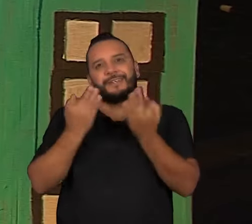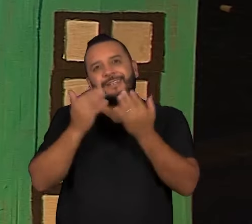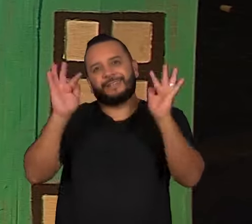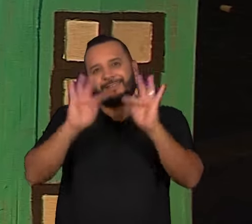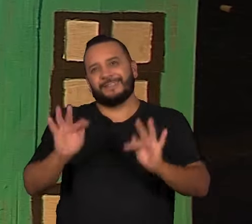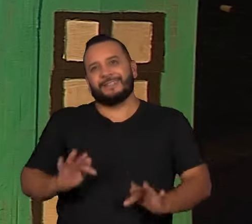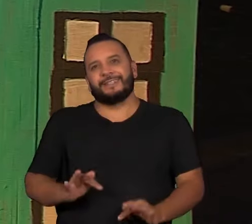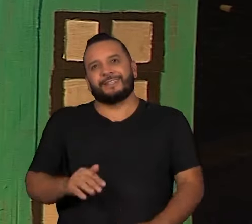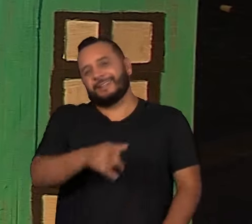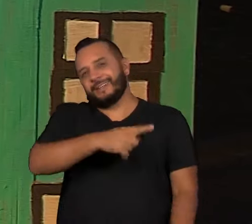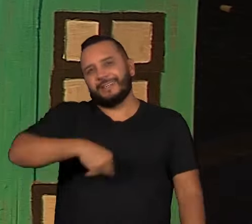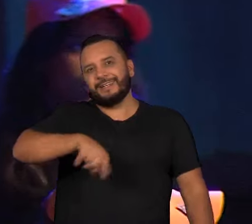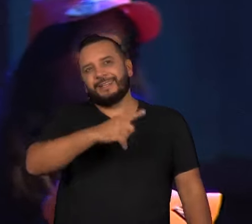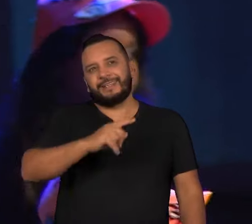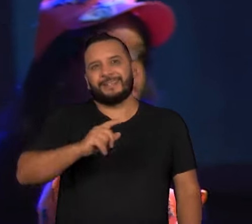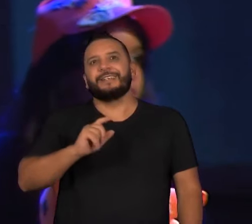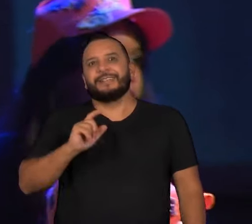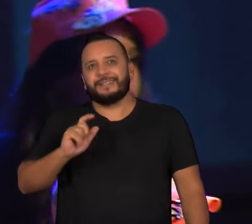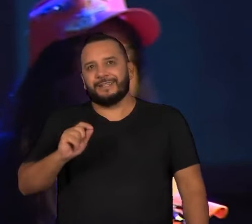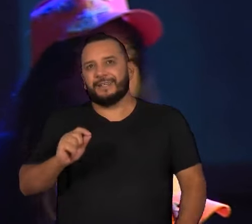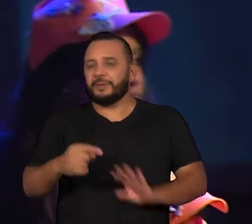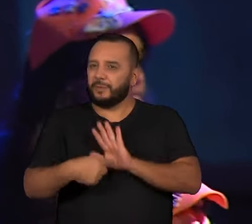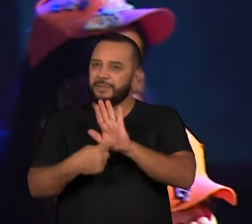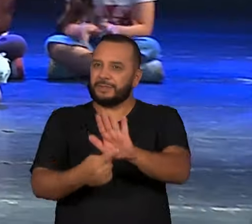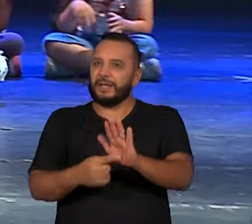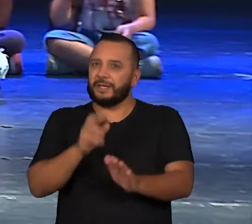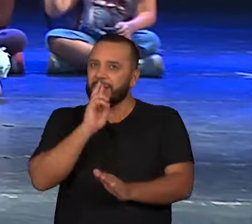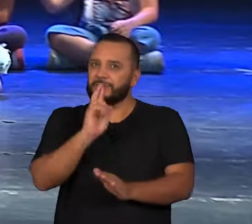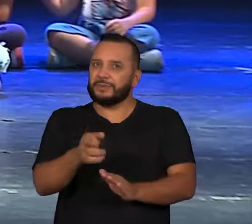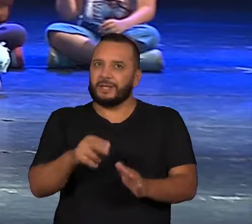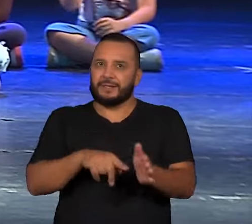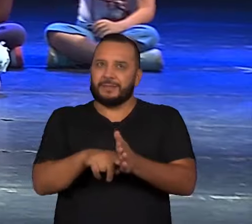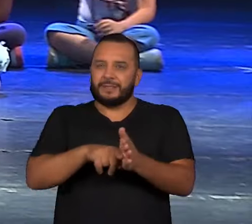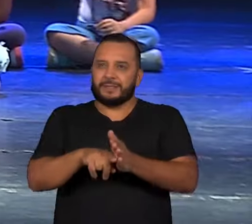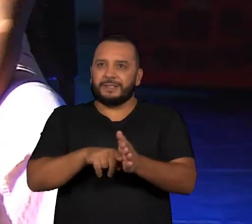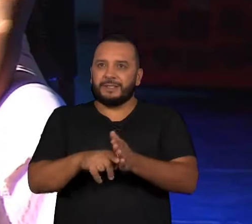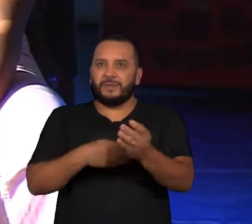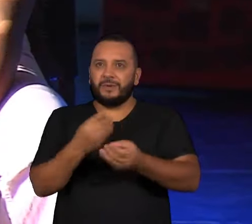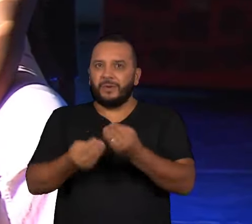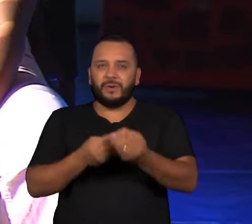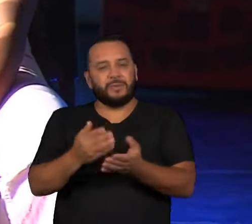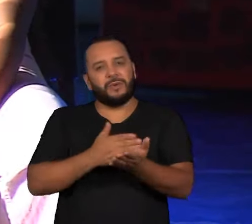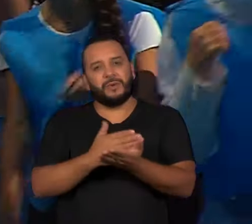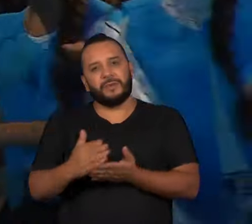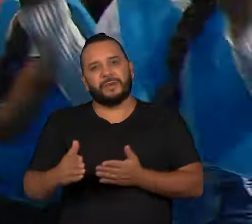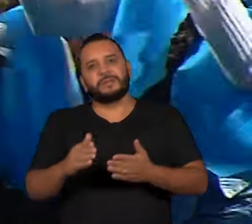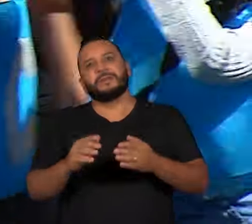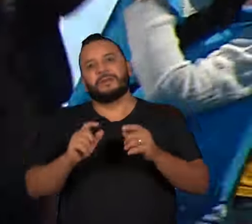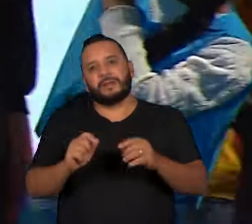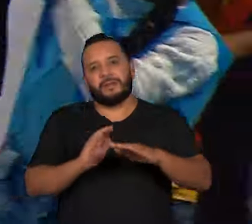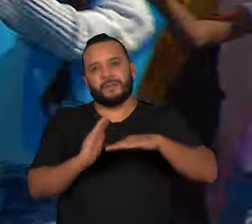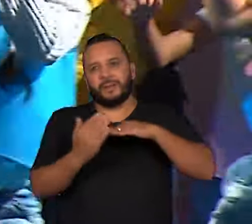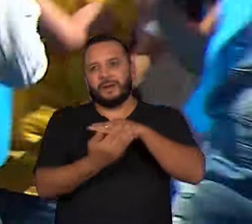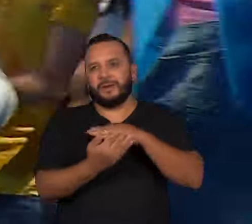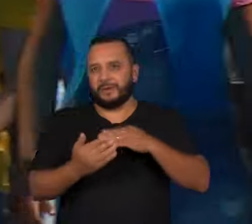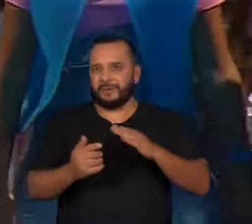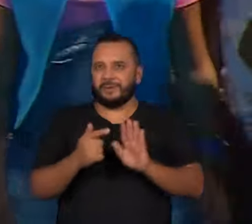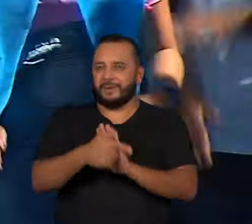puderam, inclusive, comunicar o resultado das pesquisas que eles fizeram sobre a origem do bairro.